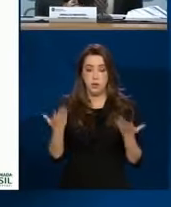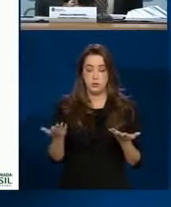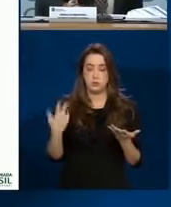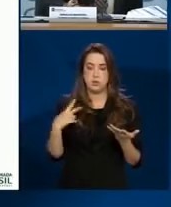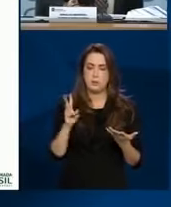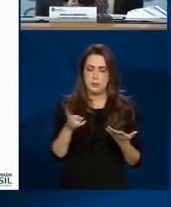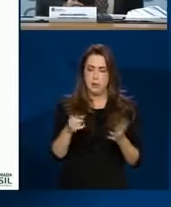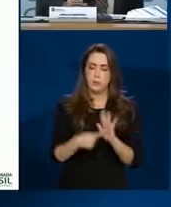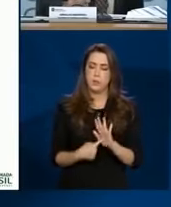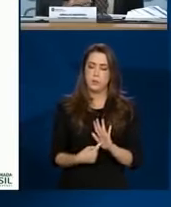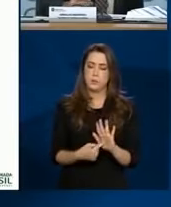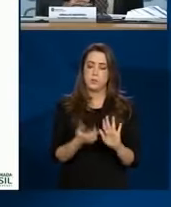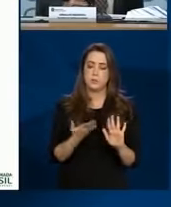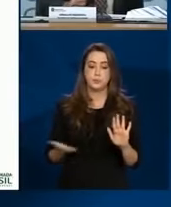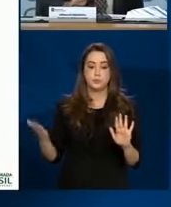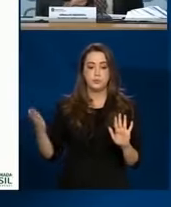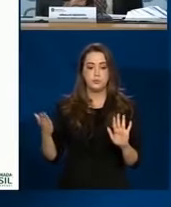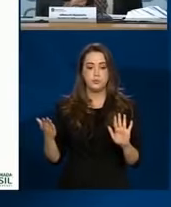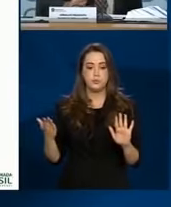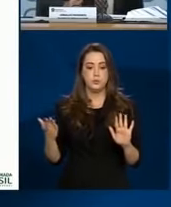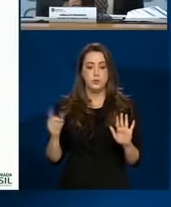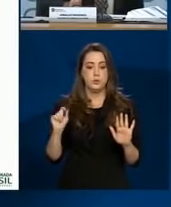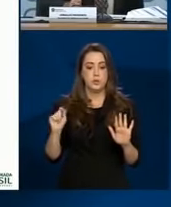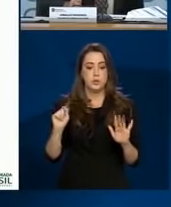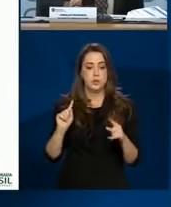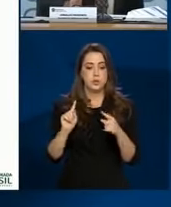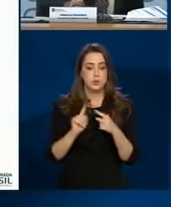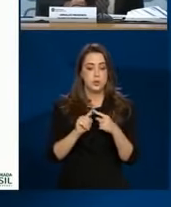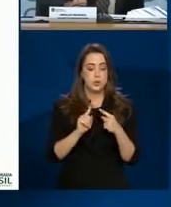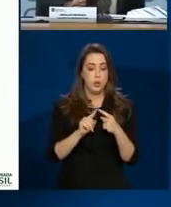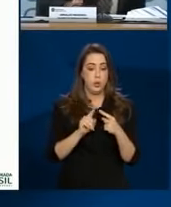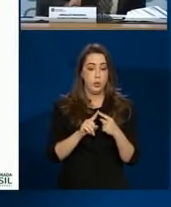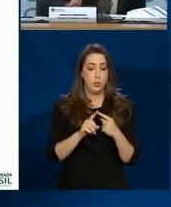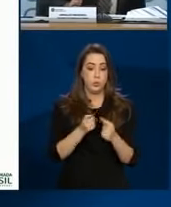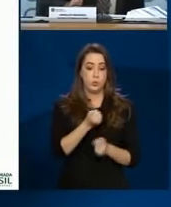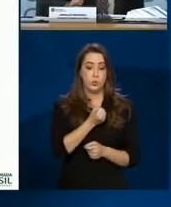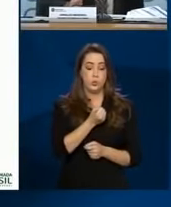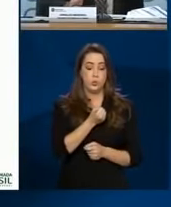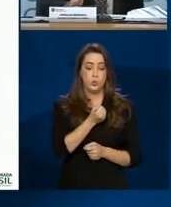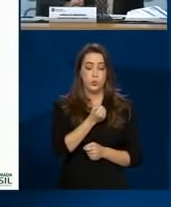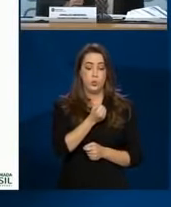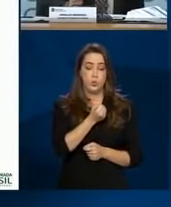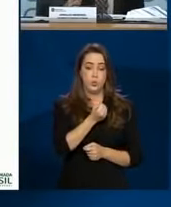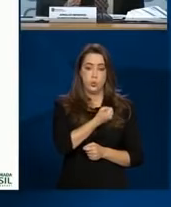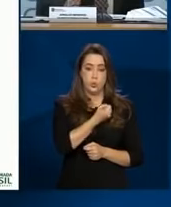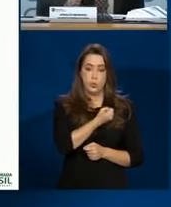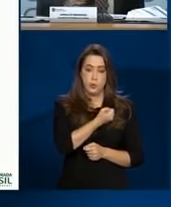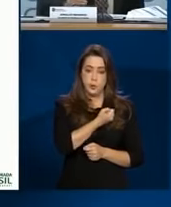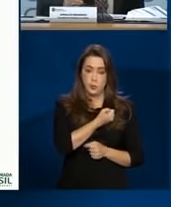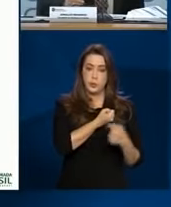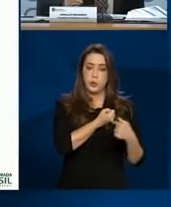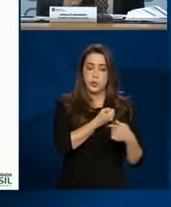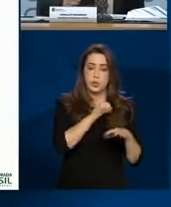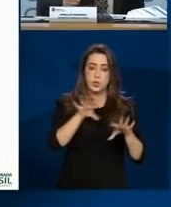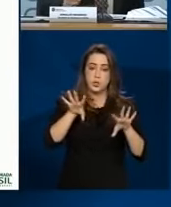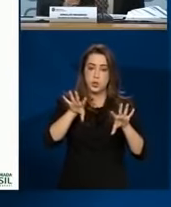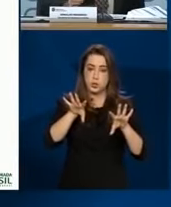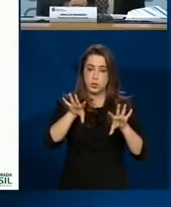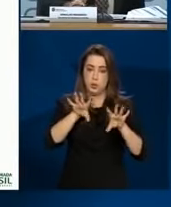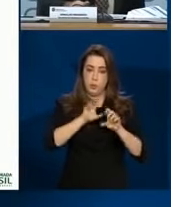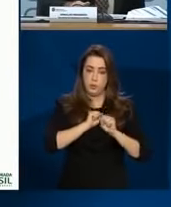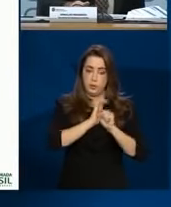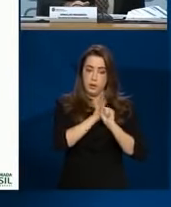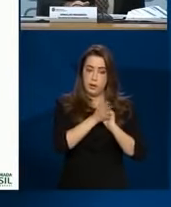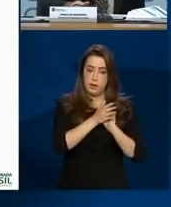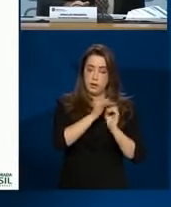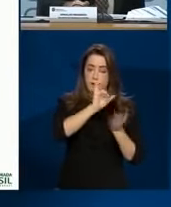semana após semana, né, que é a distribuição de casos novos por semana epidemiológica, comparando regiões metropolitanas e